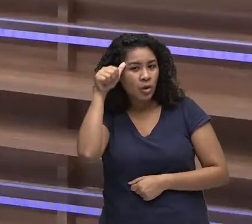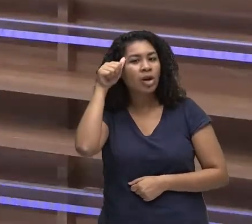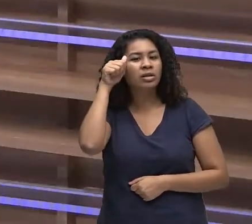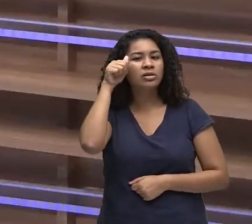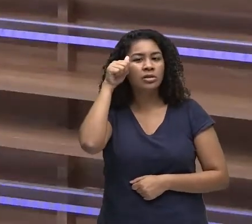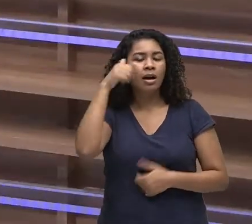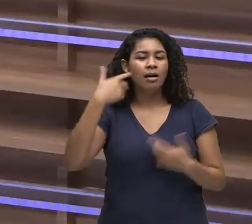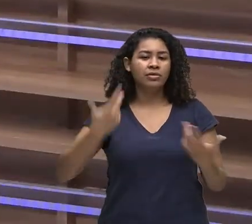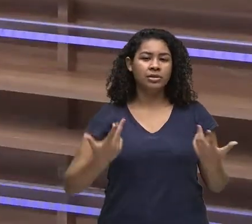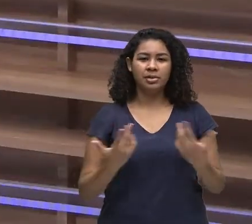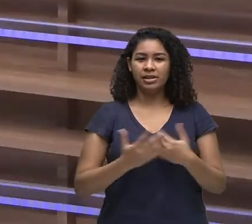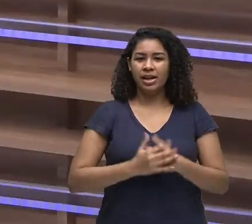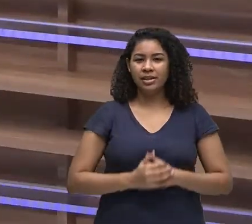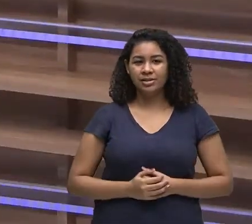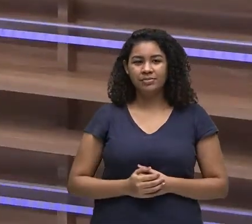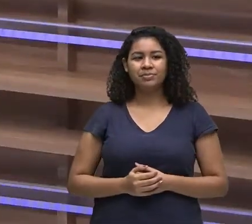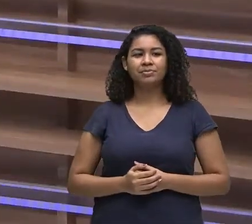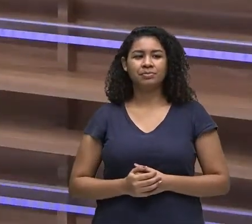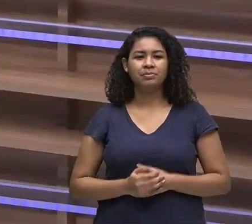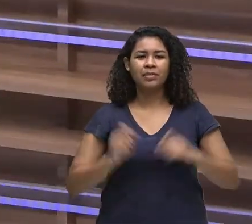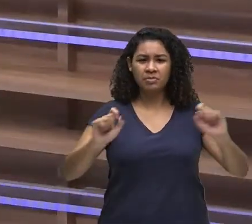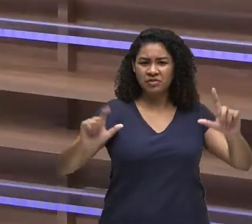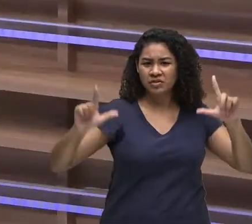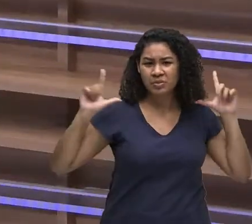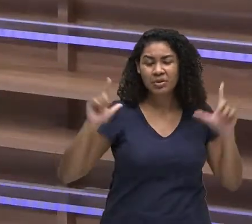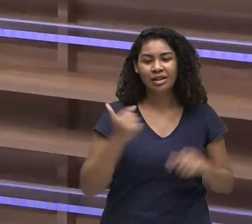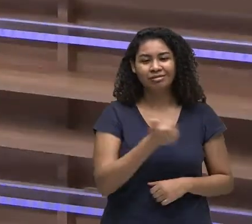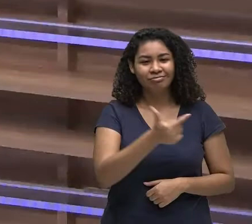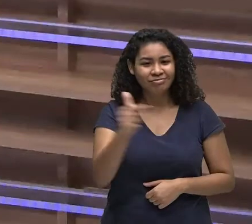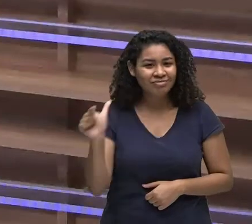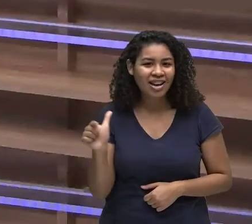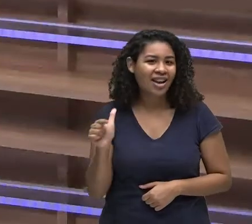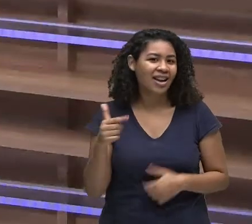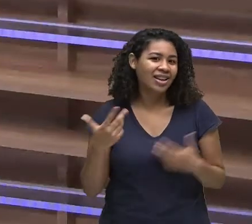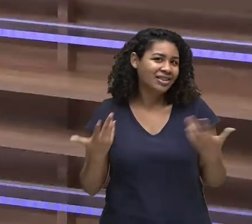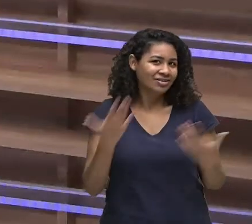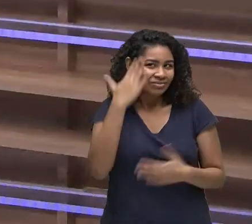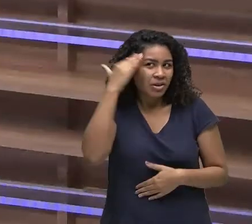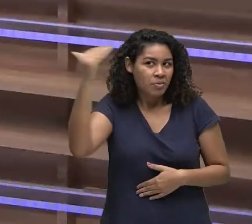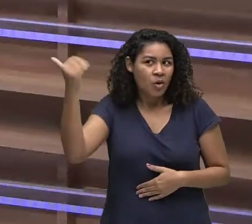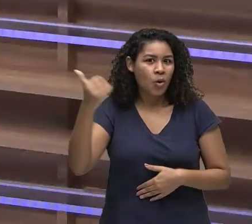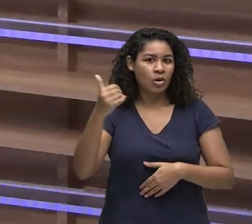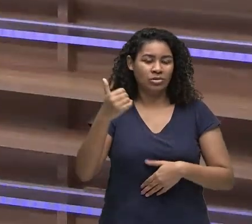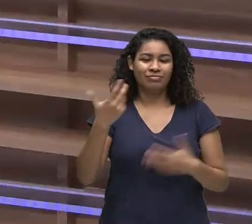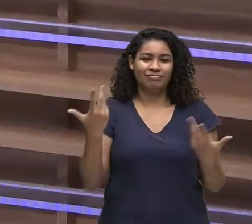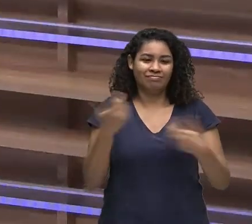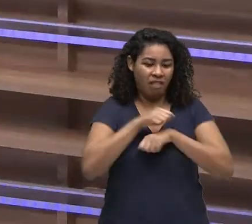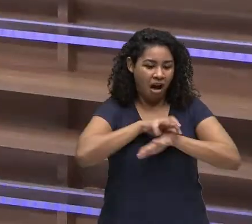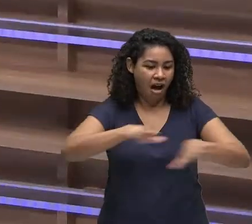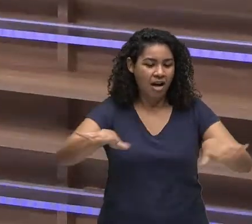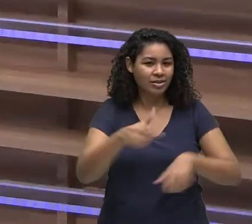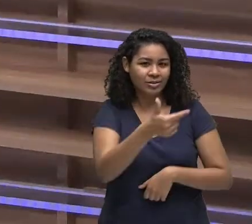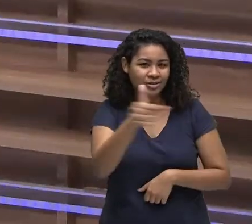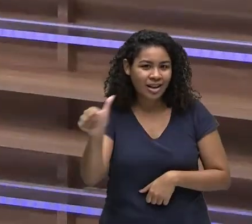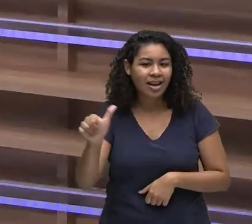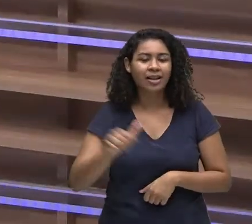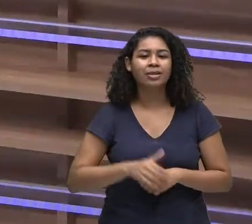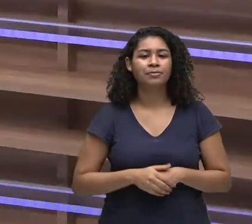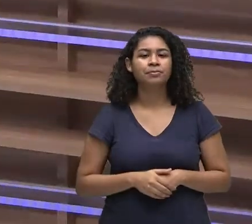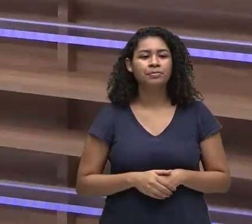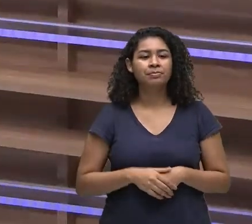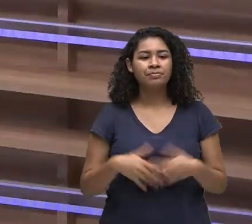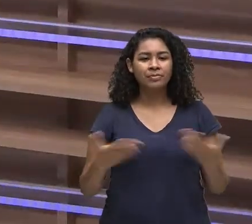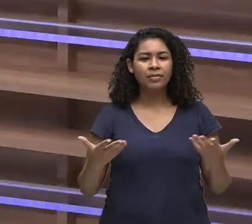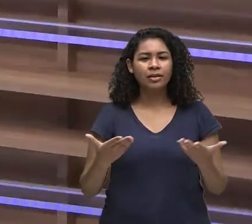visibilidade. Estamos crescendo aos poucos, tivemos aí o América, que foi um time que teve uma ascensão boa, temos o São Raimundo, temos uns clubes